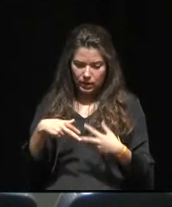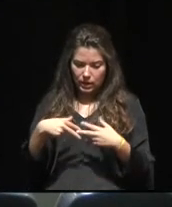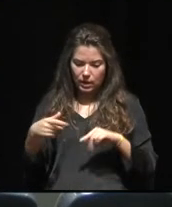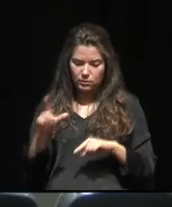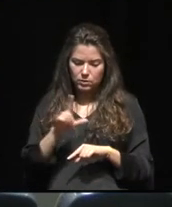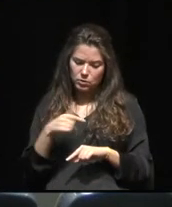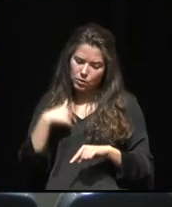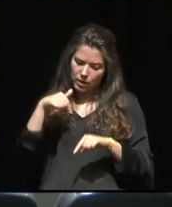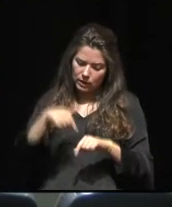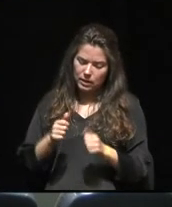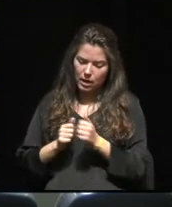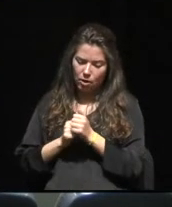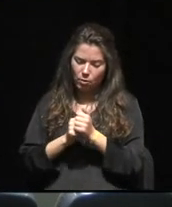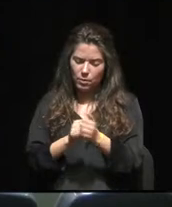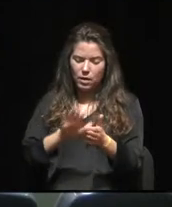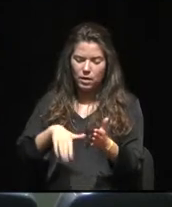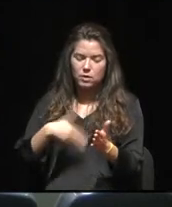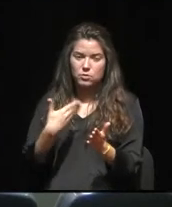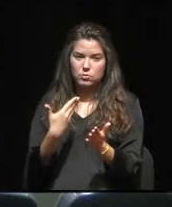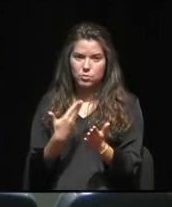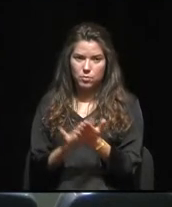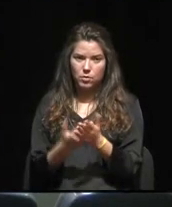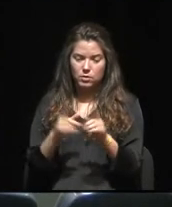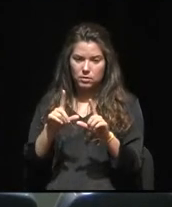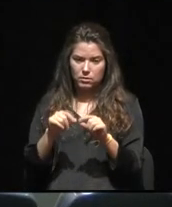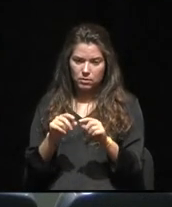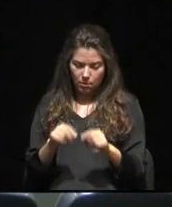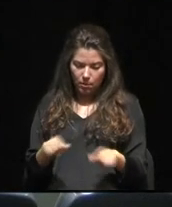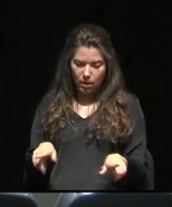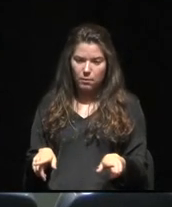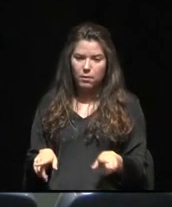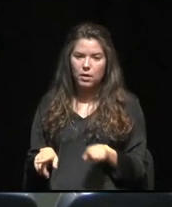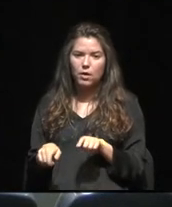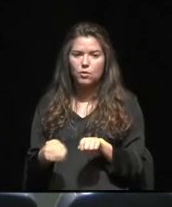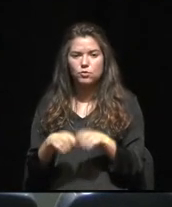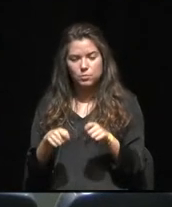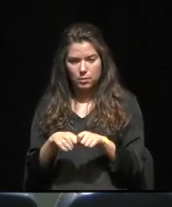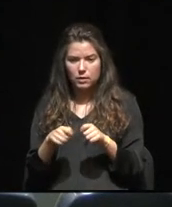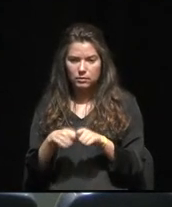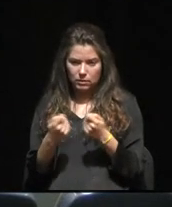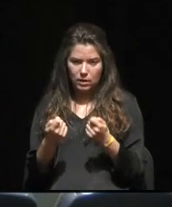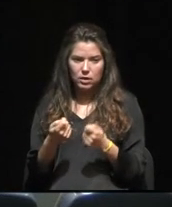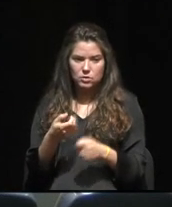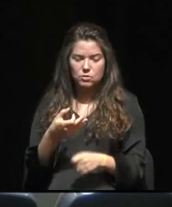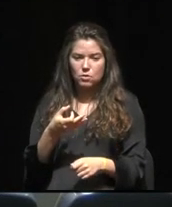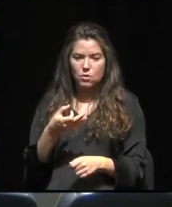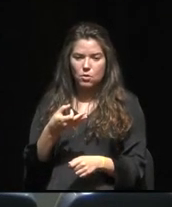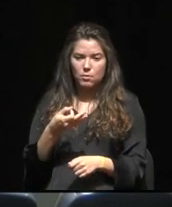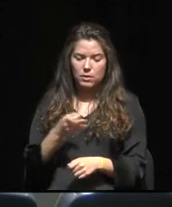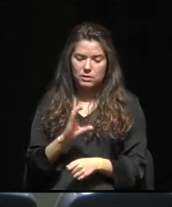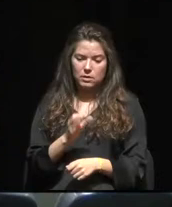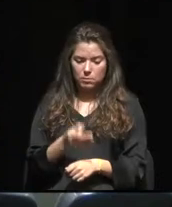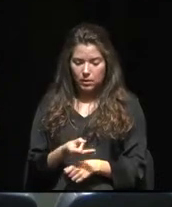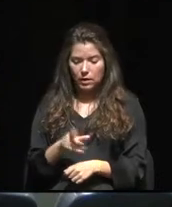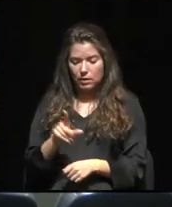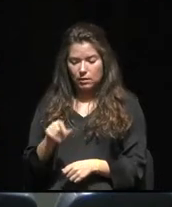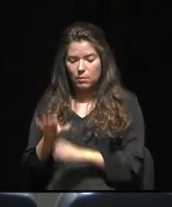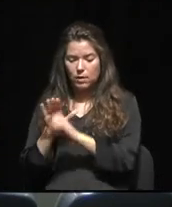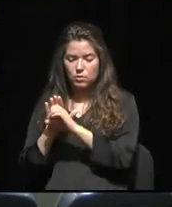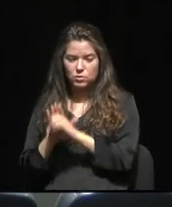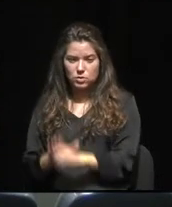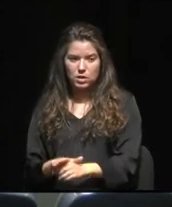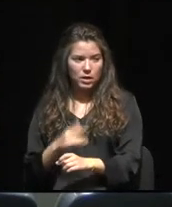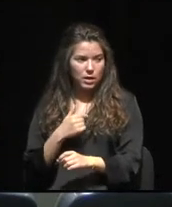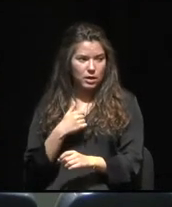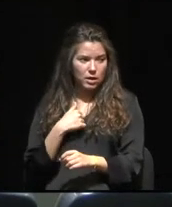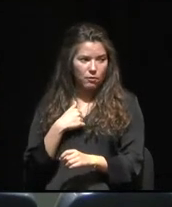acompanhar estas propostas também para os partidos proponentes o Partido Comunista português e o chega e eu vou